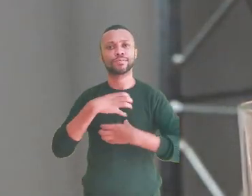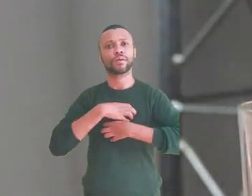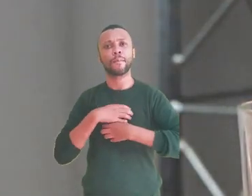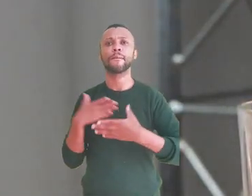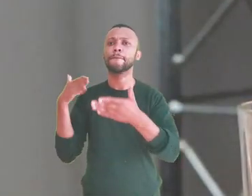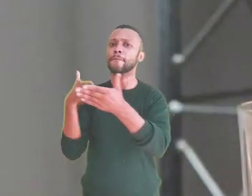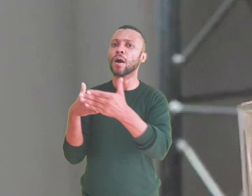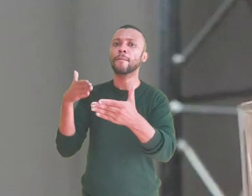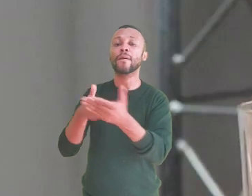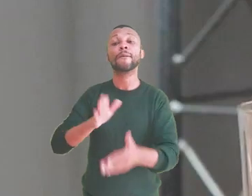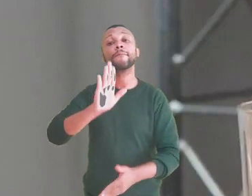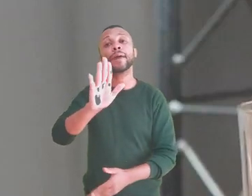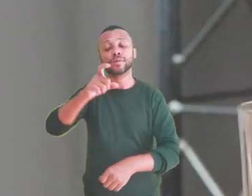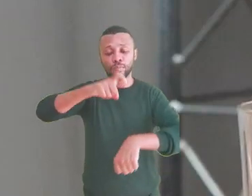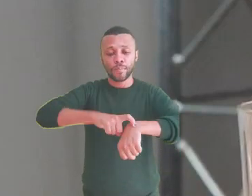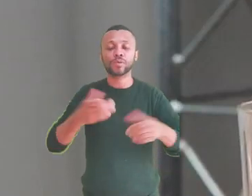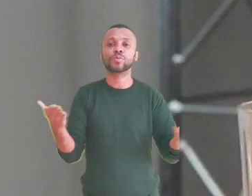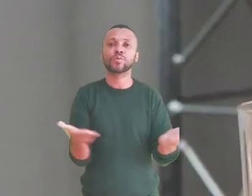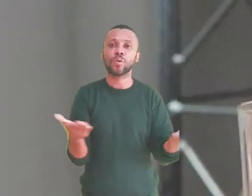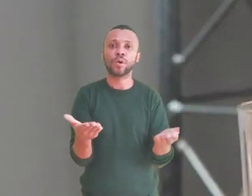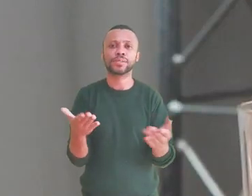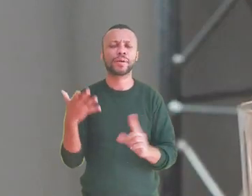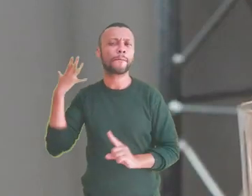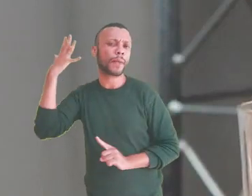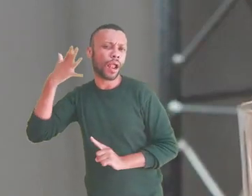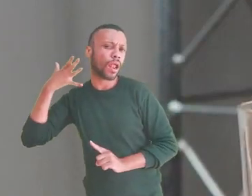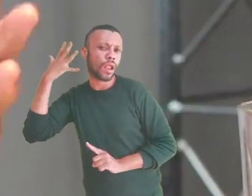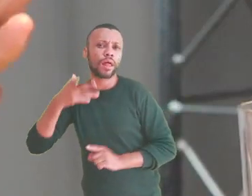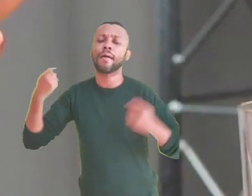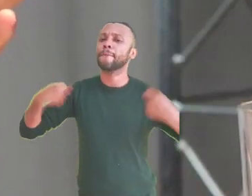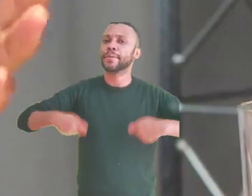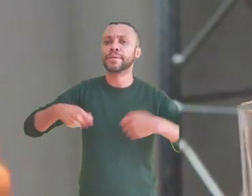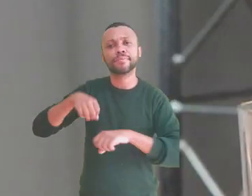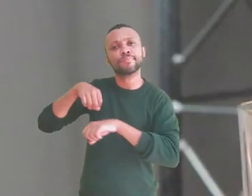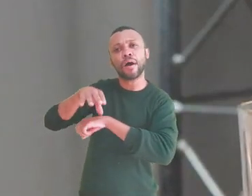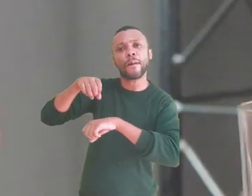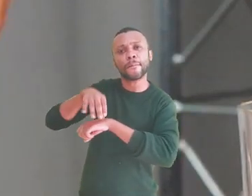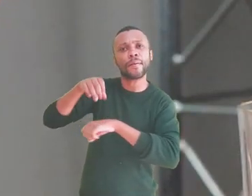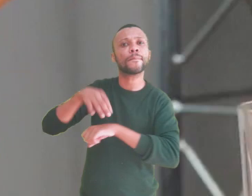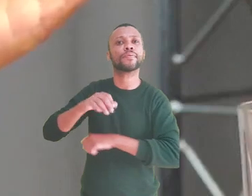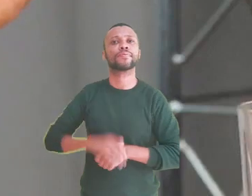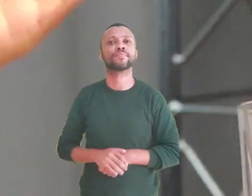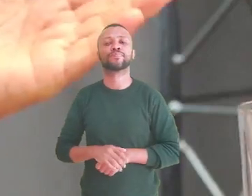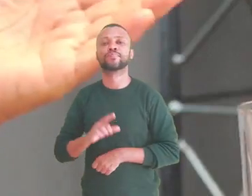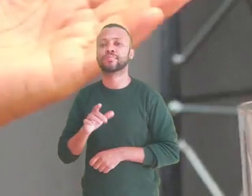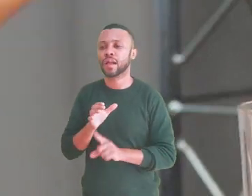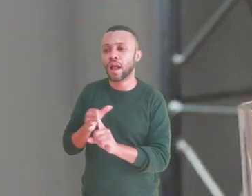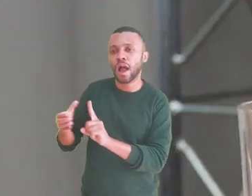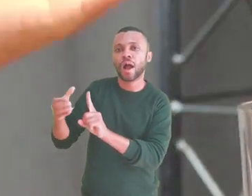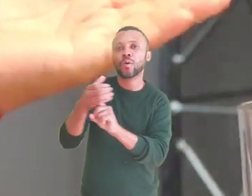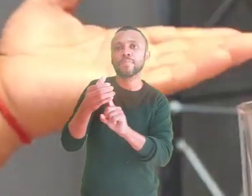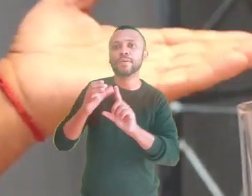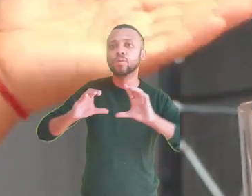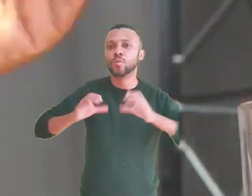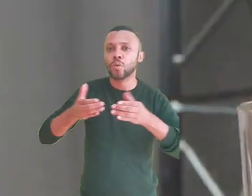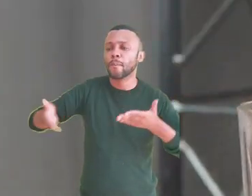mas hoje precisamos de palestras, precisamos de acolhedores. Precisamos de acolhimento como esse